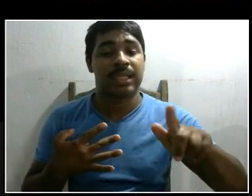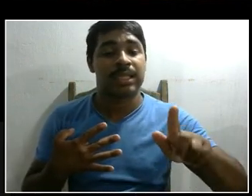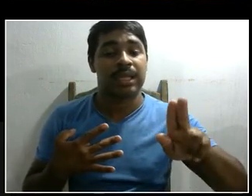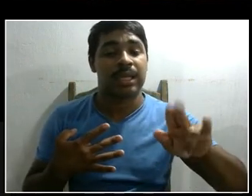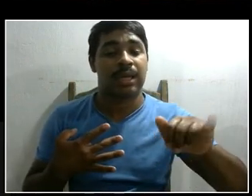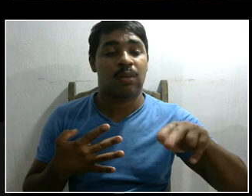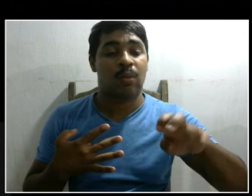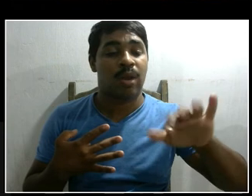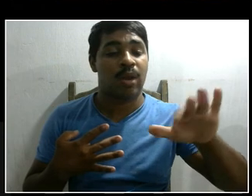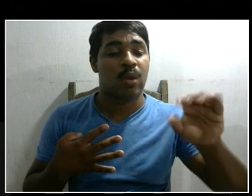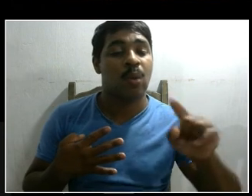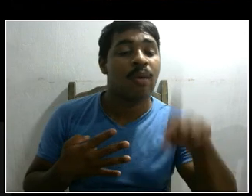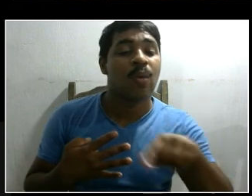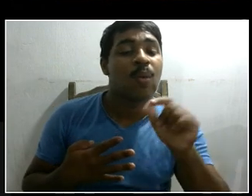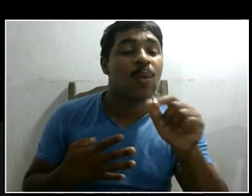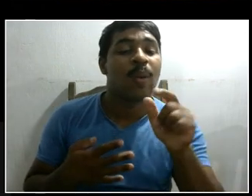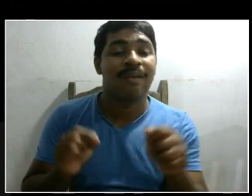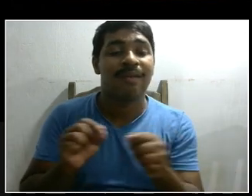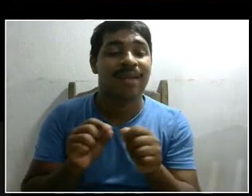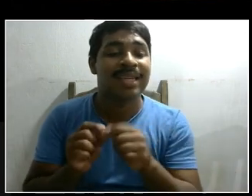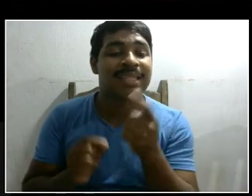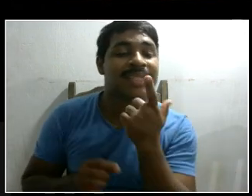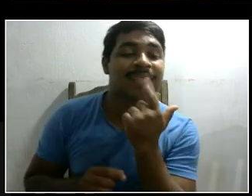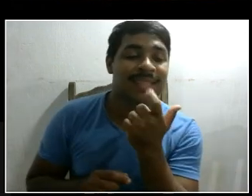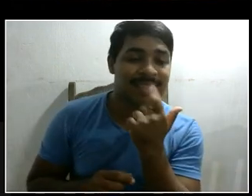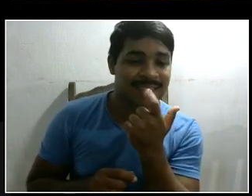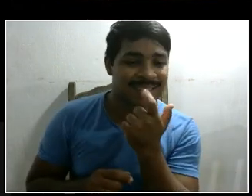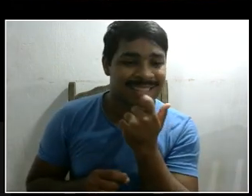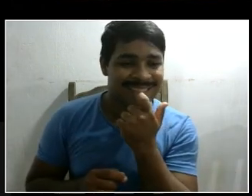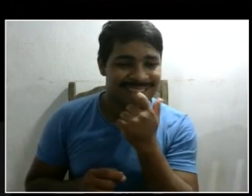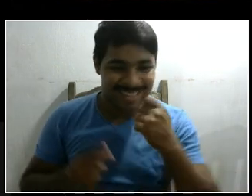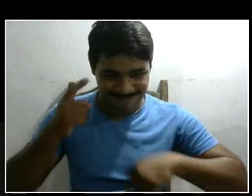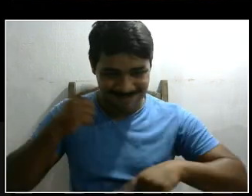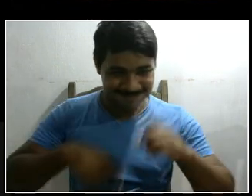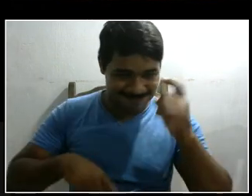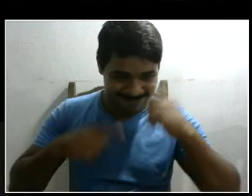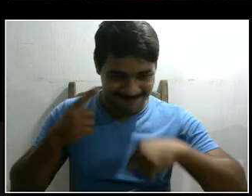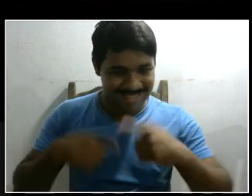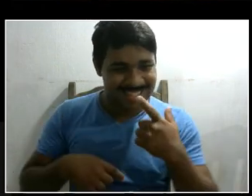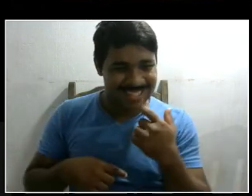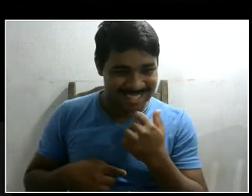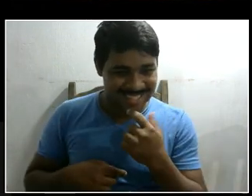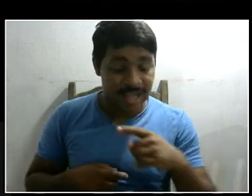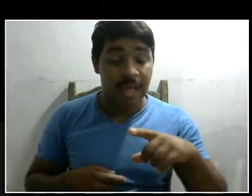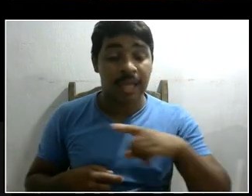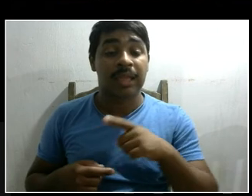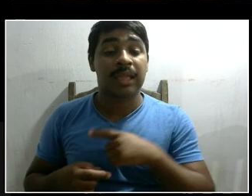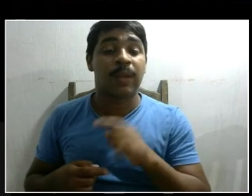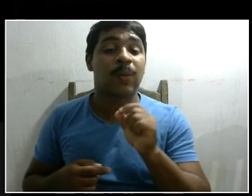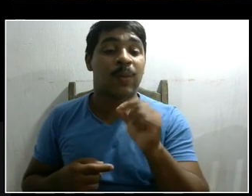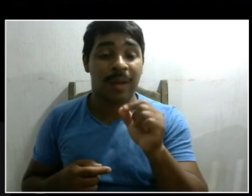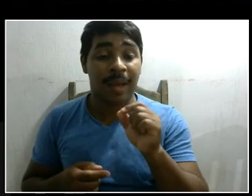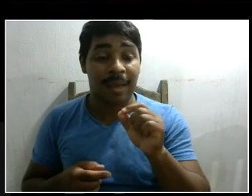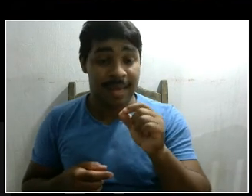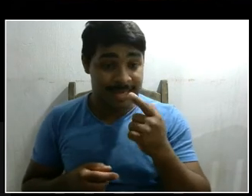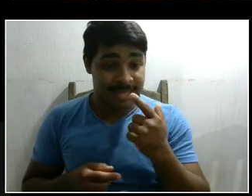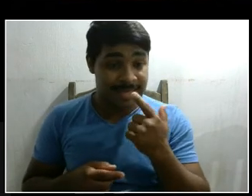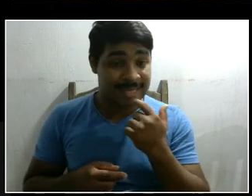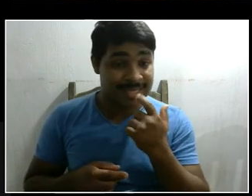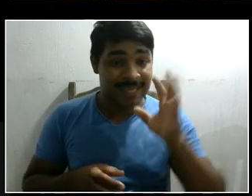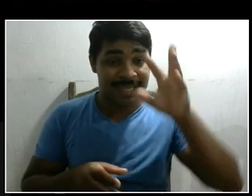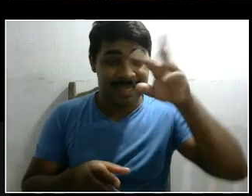tecido sanguíneo, ele é dividido em plasma, tá? Que é a parte líquida do nosso sangue. Aí vocês podem perguntar